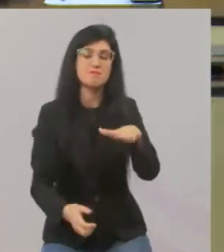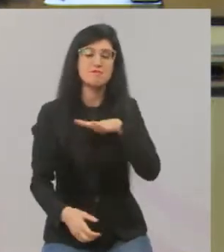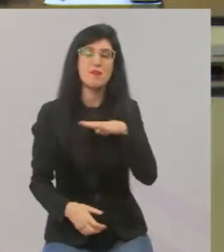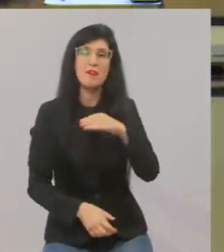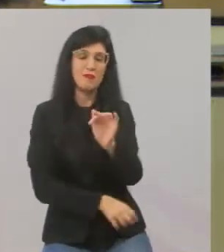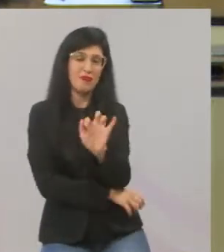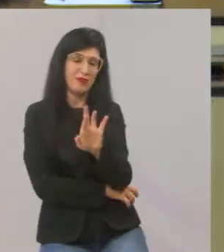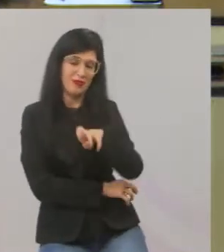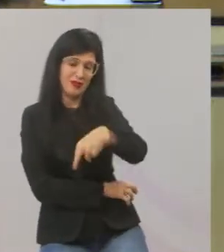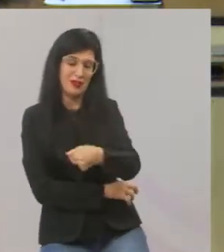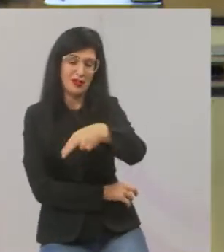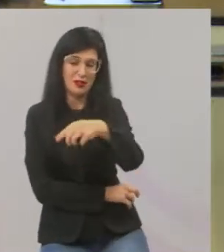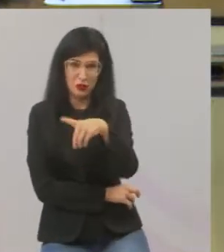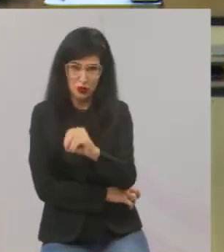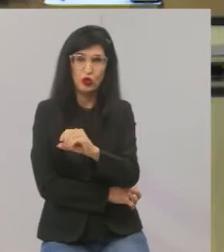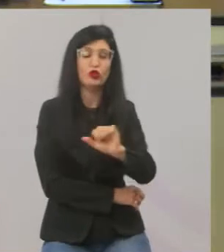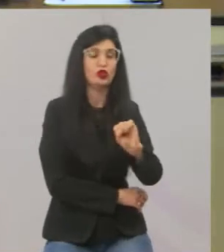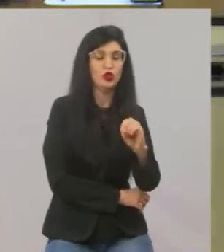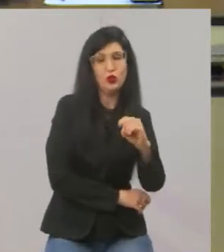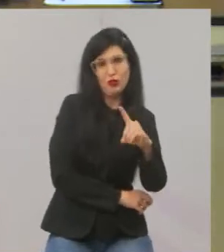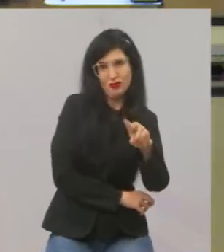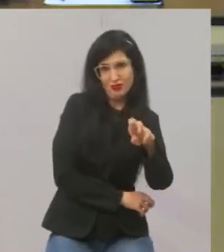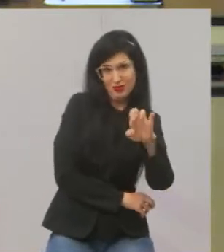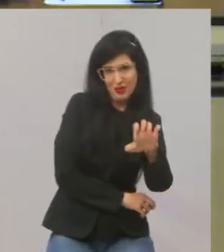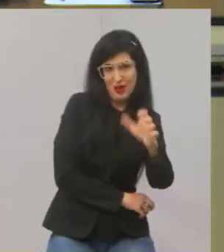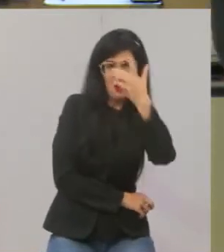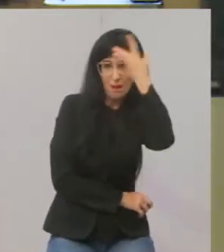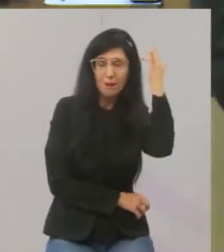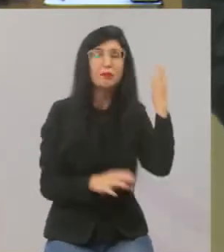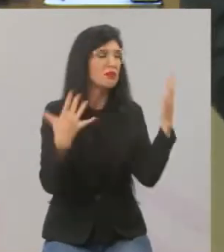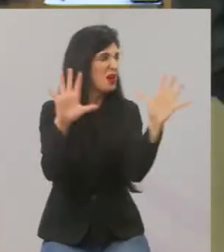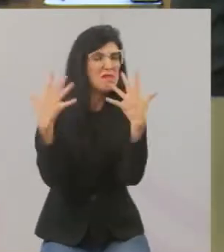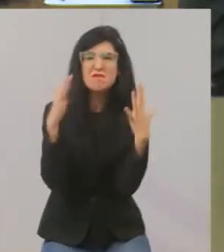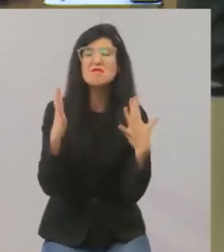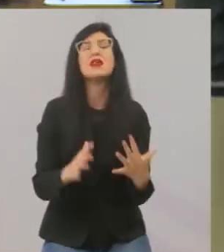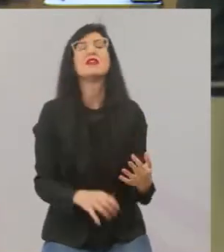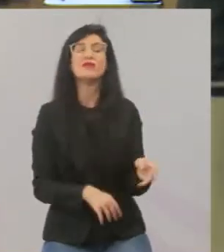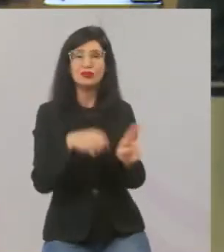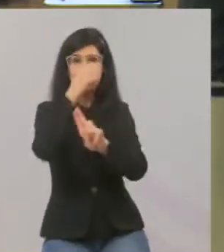mais conhecido por Aderbal Sodré. Meus parabéns, Aderbal.